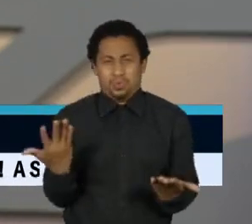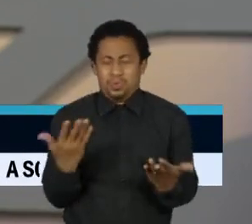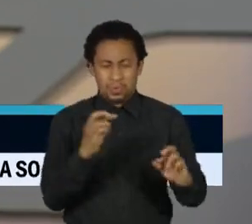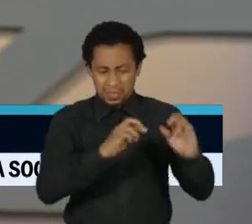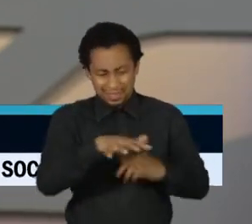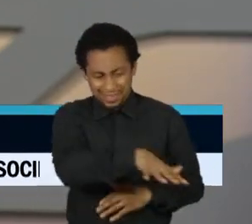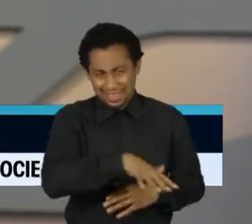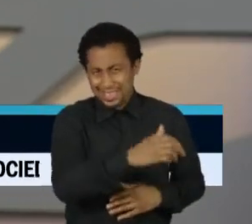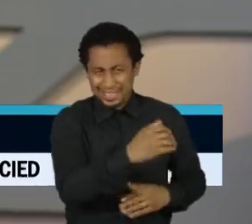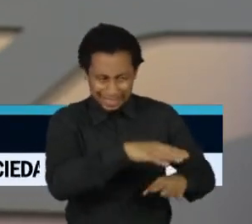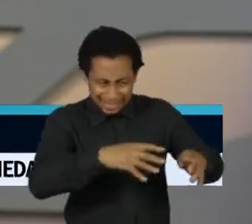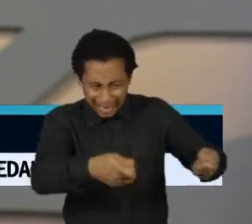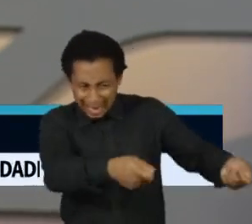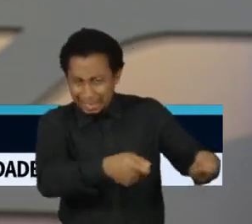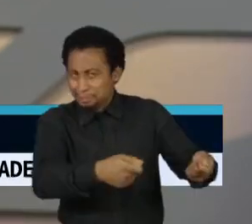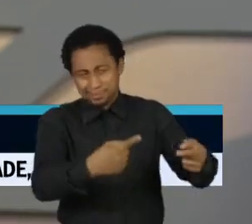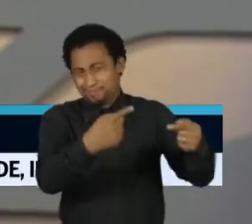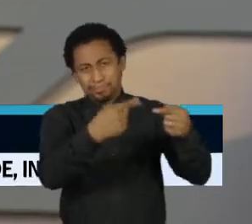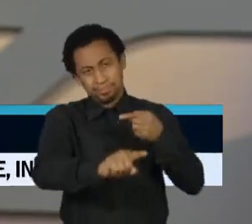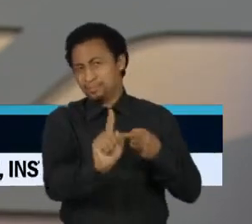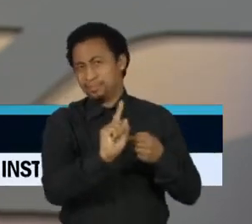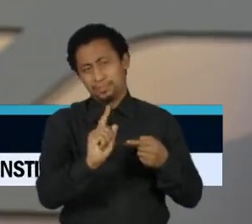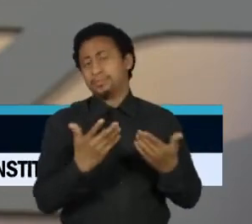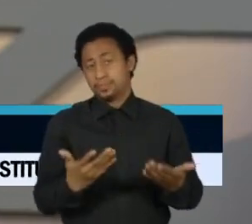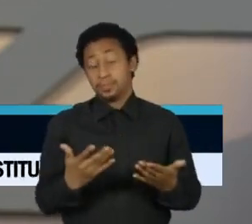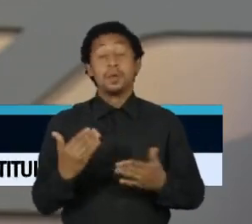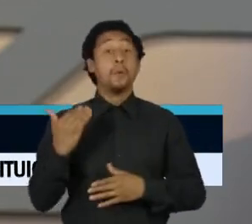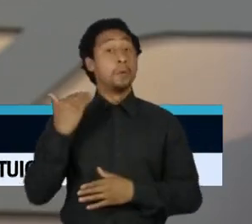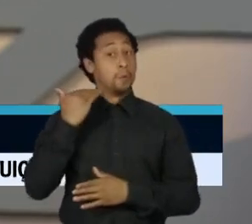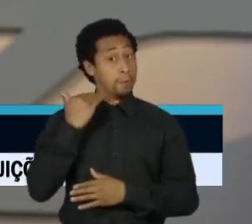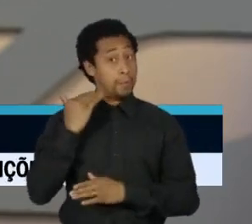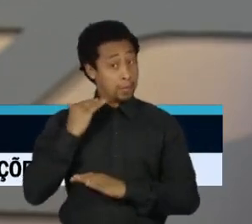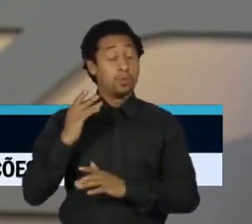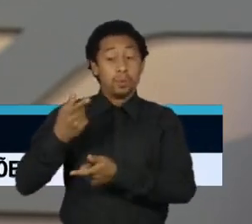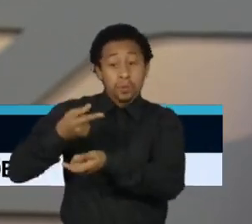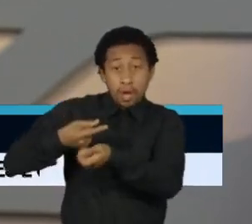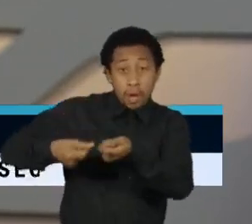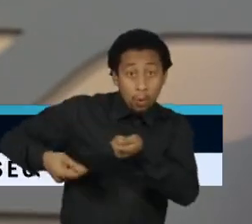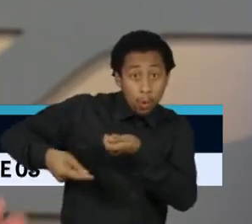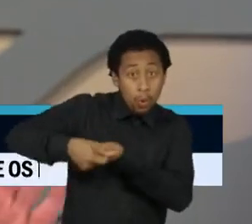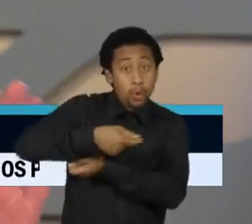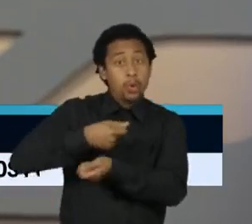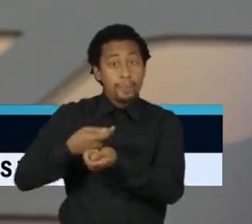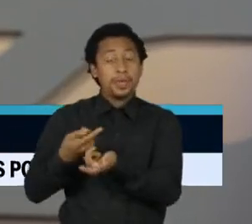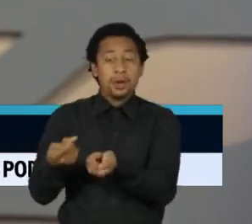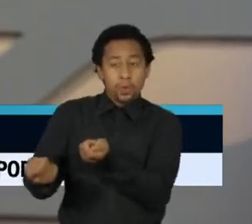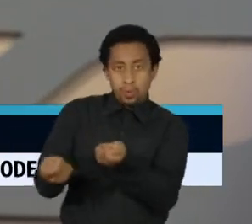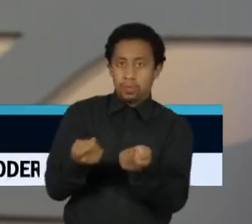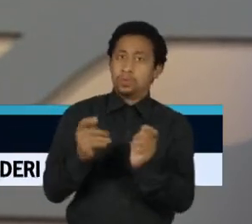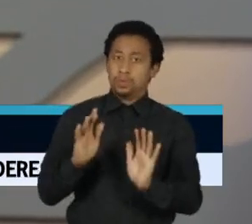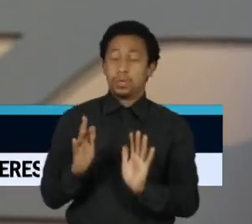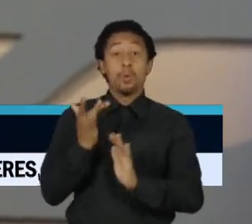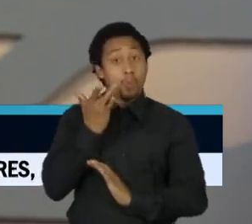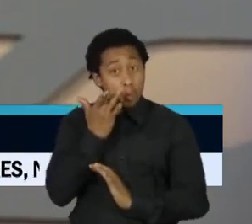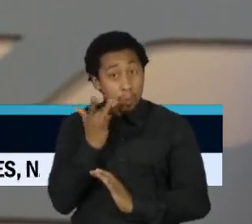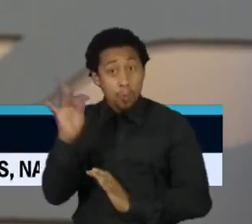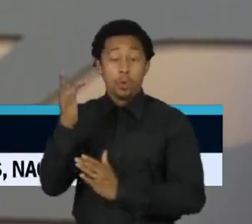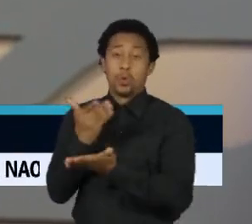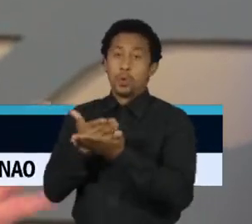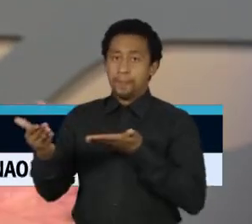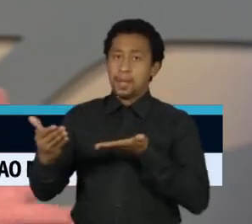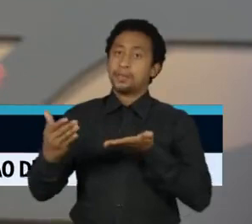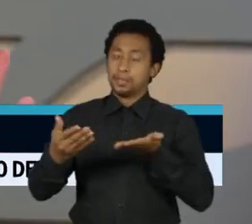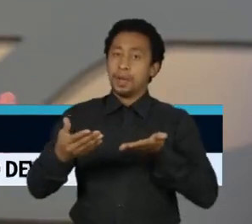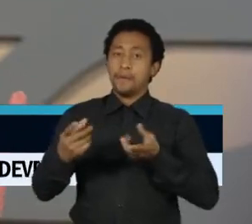Banco Central, ele, no momento, tem que ter as regulações para garantir que, quando entra no mercado financeiro, ele chega devidamente